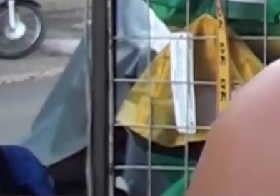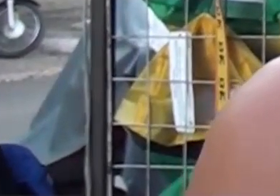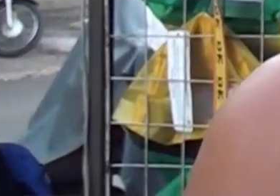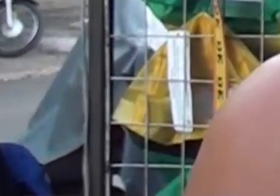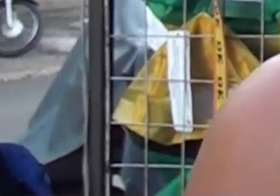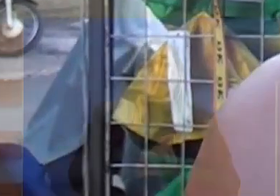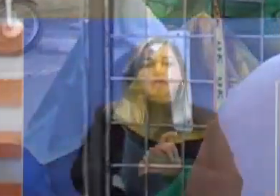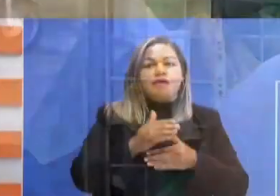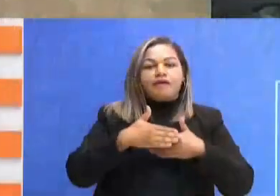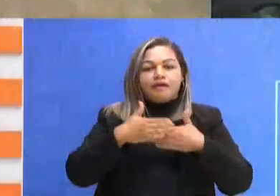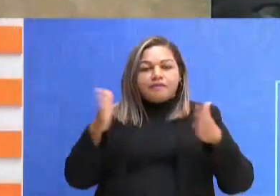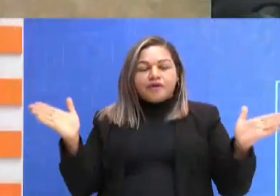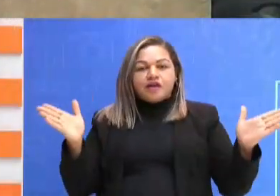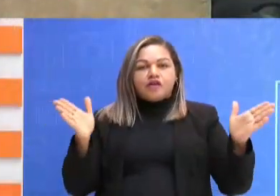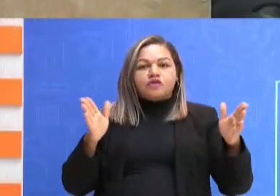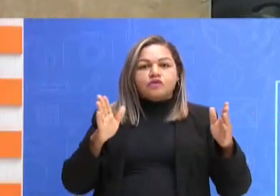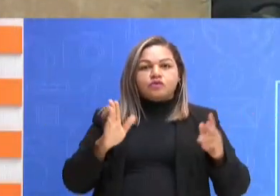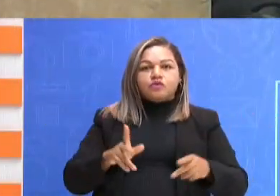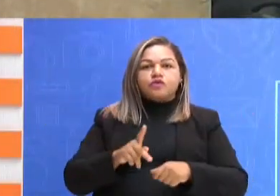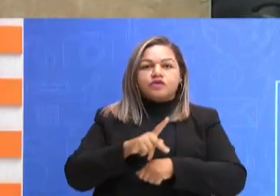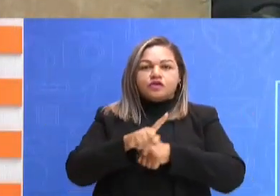Camilos.